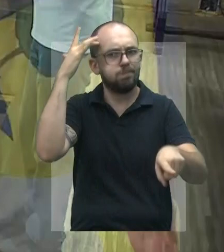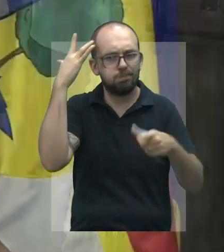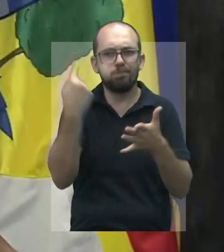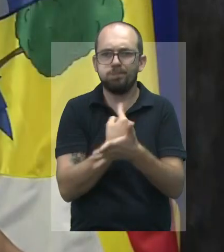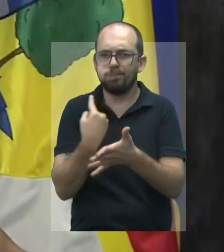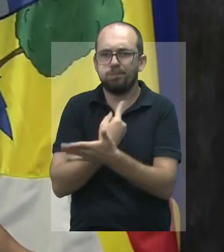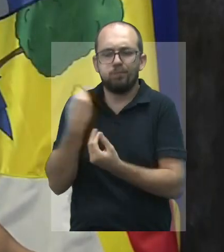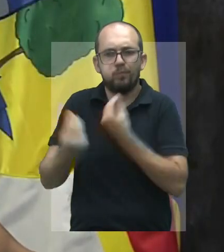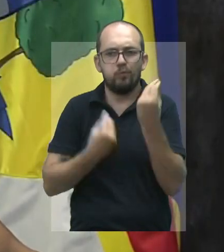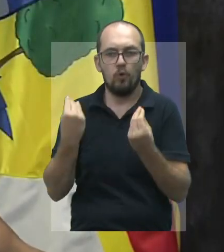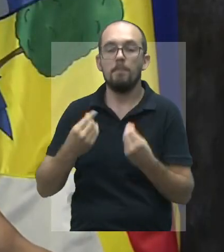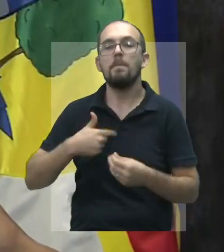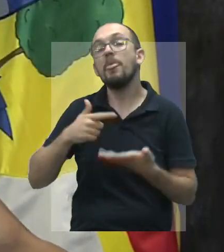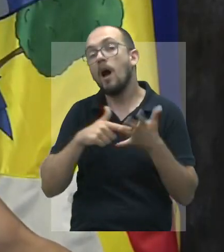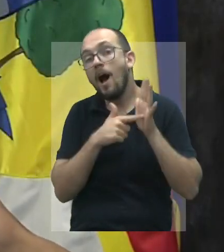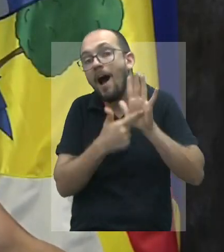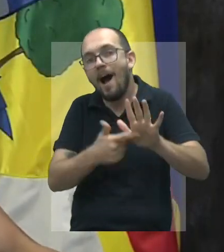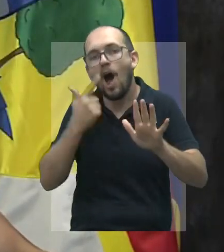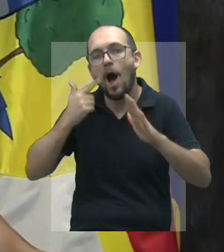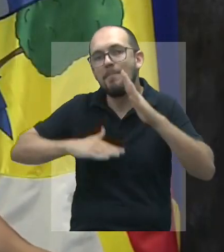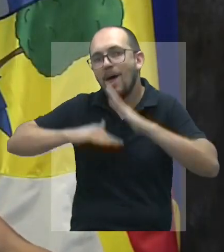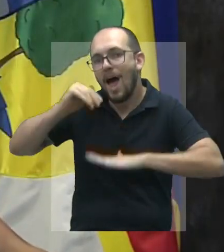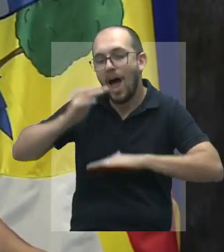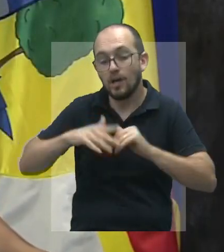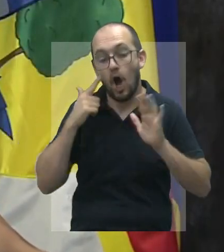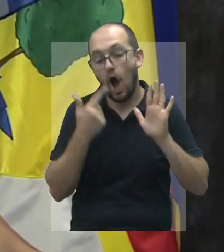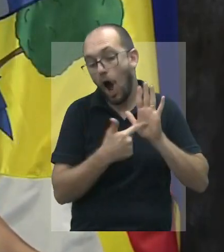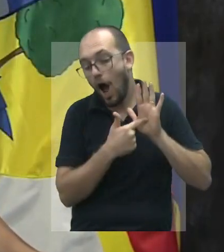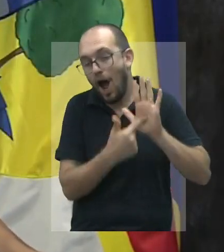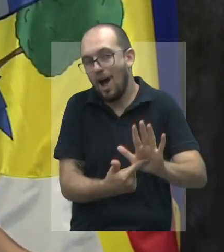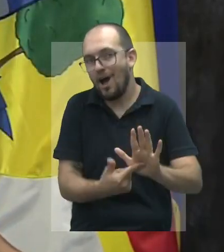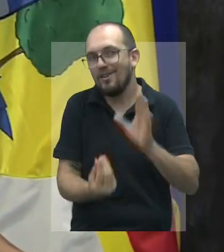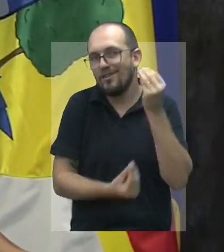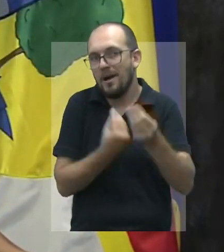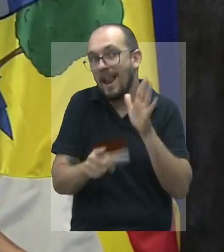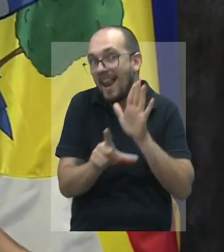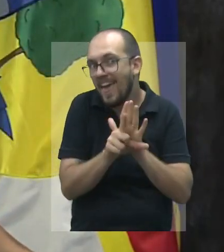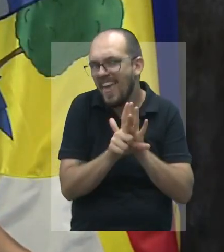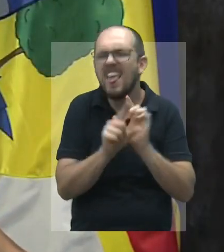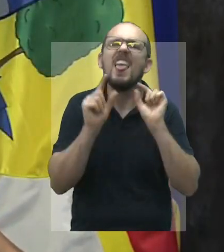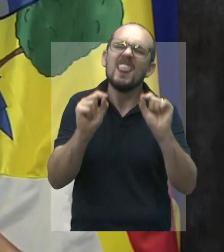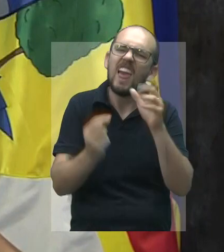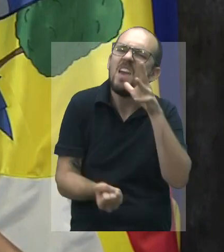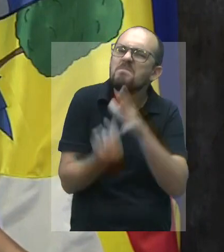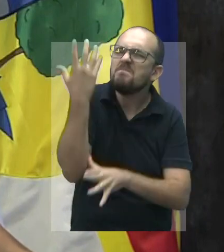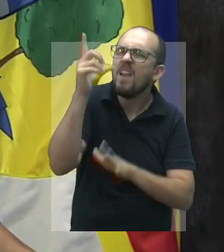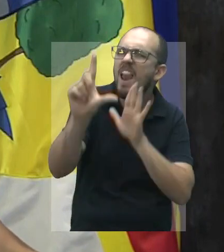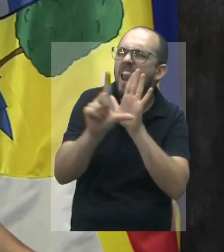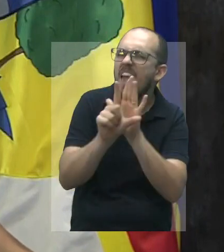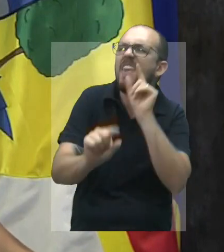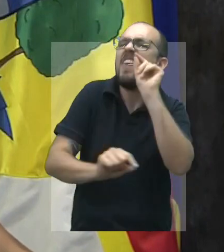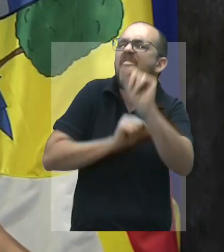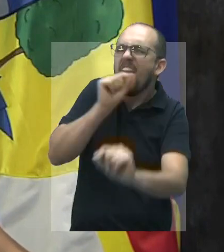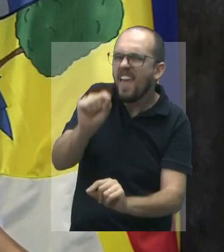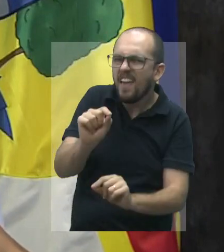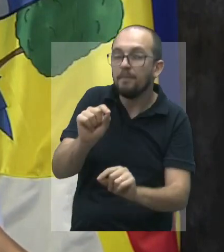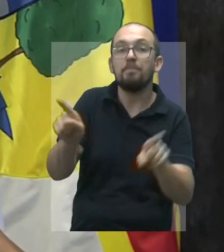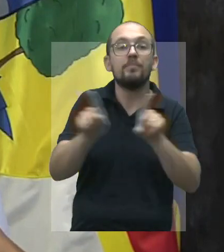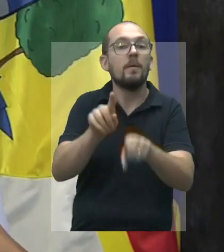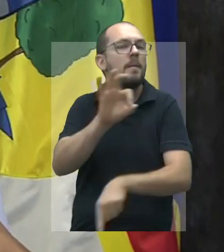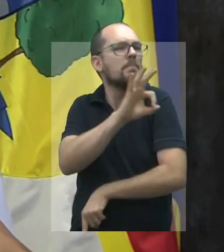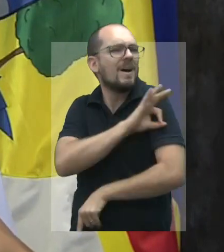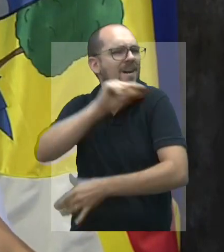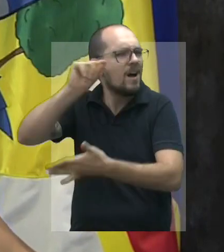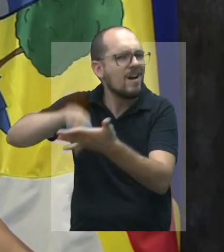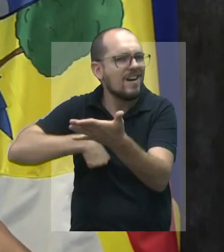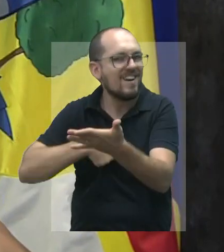isso funciona. Então nós mostramos na prática, né, como se cria uma lei, quem pode criar leis, né? Depois a sanção do prefeito,